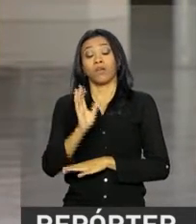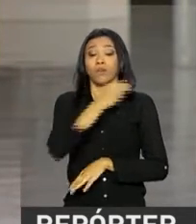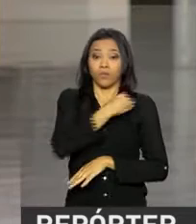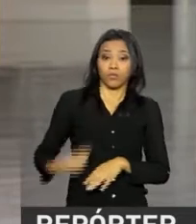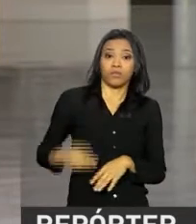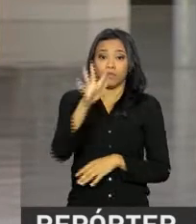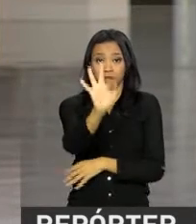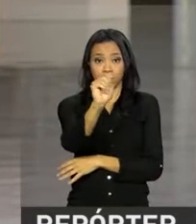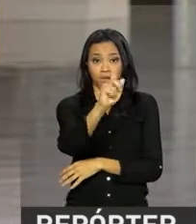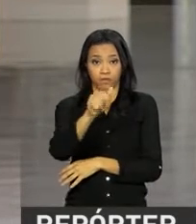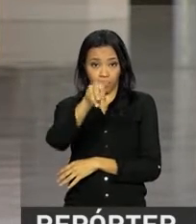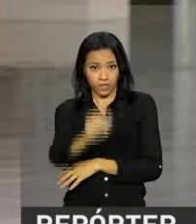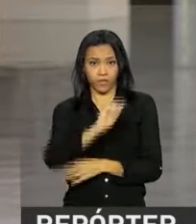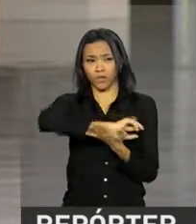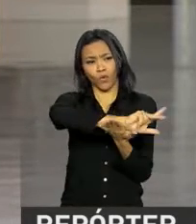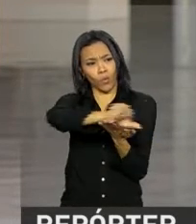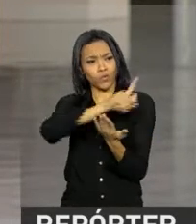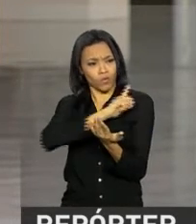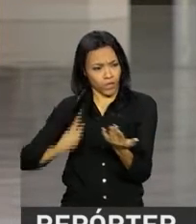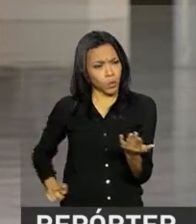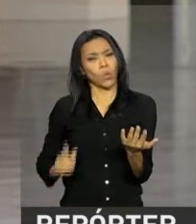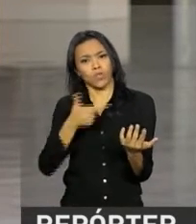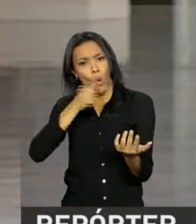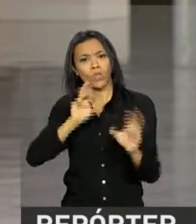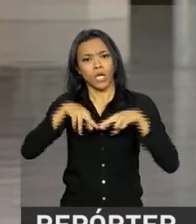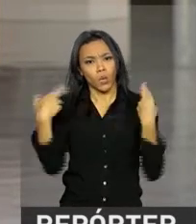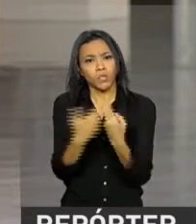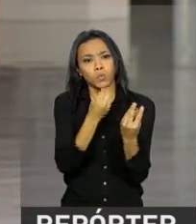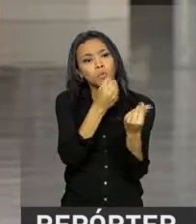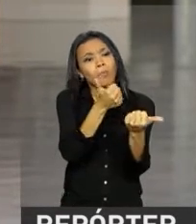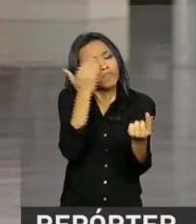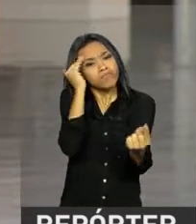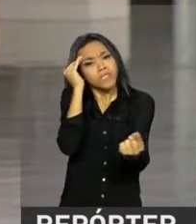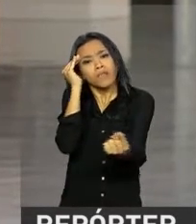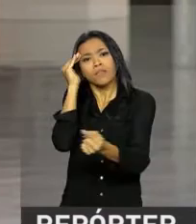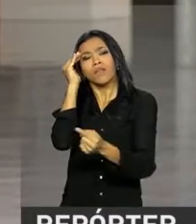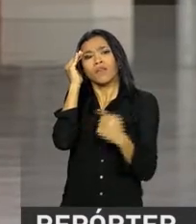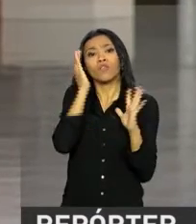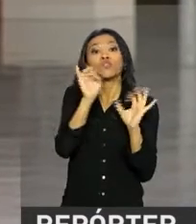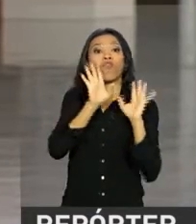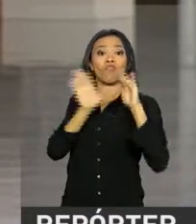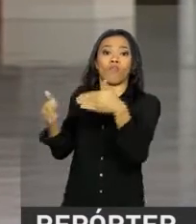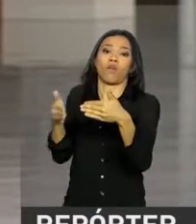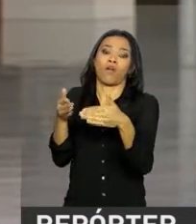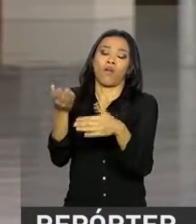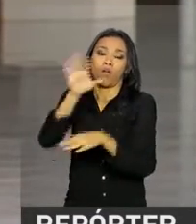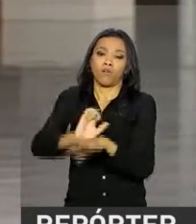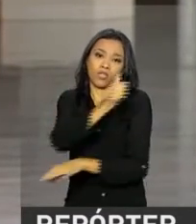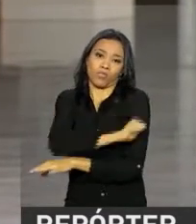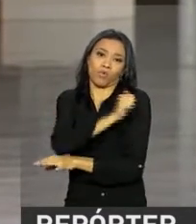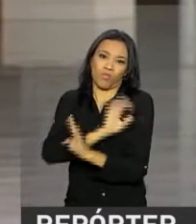todos os governadores que participaram dessa reunião ontem entenderam a necessidade dessa ajuda complementar ao estado estão